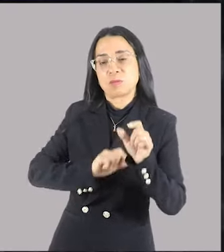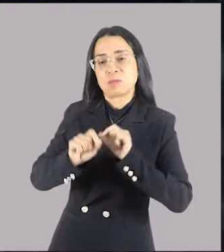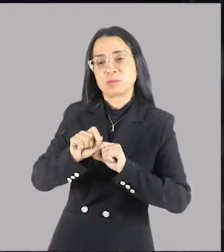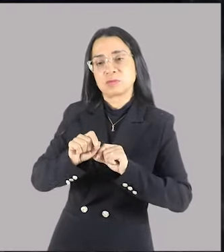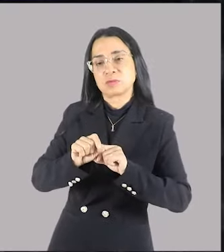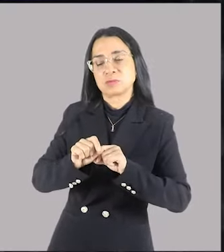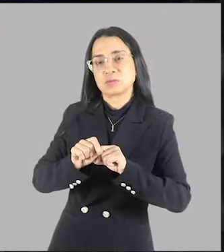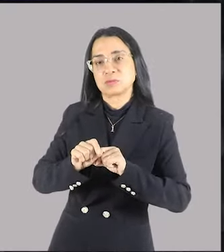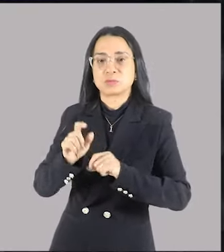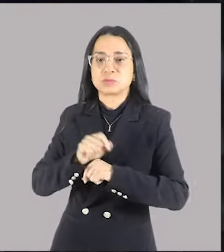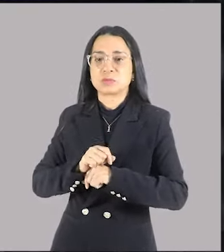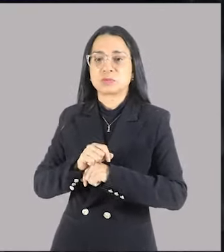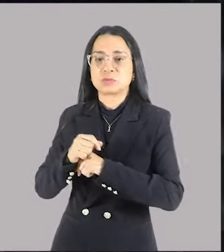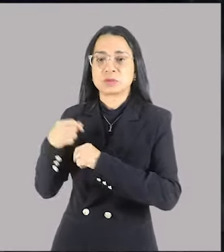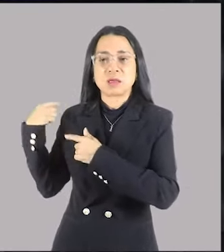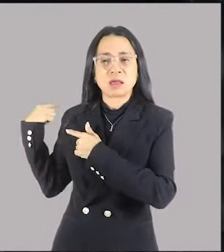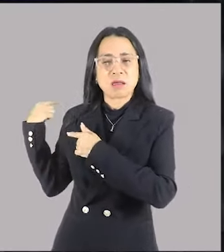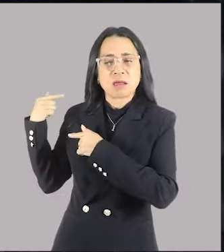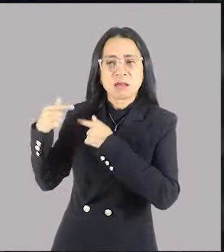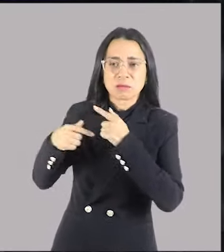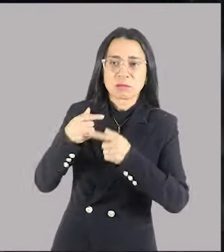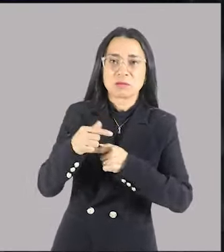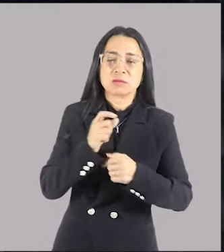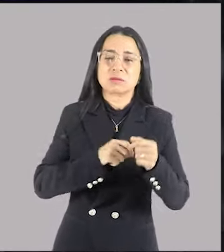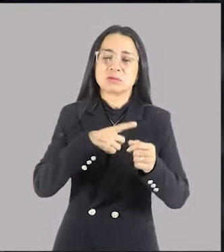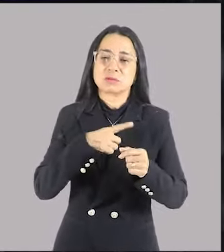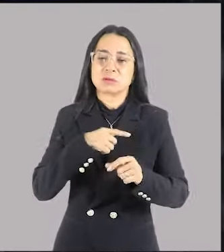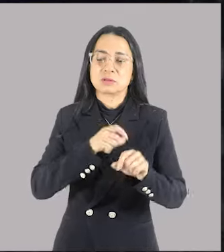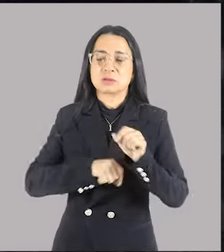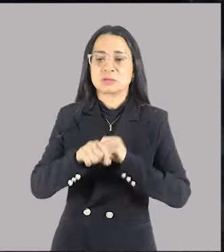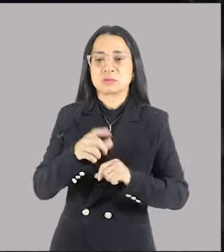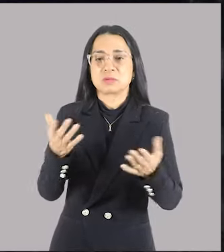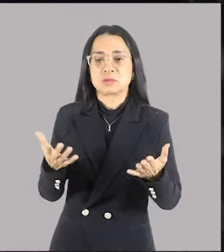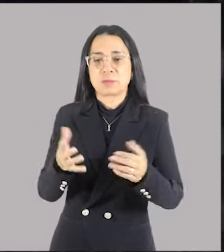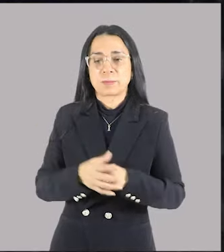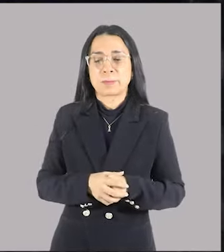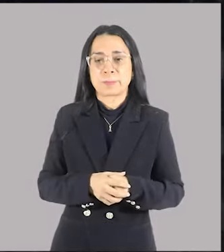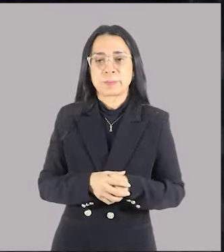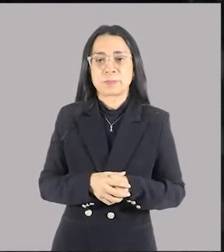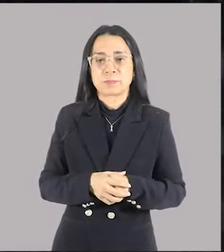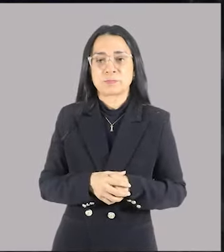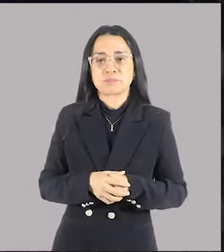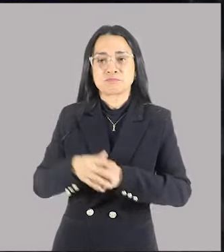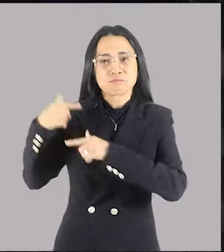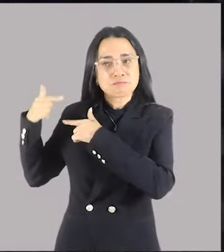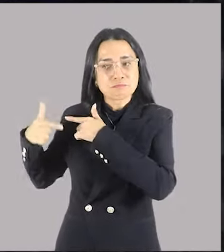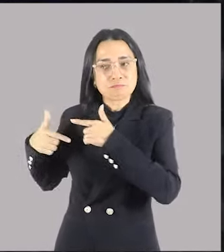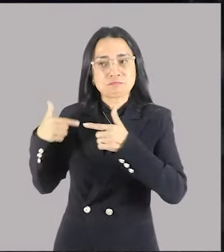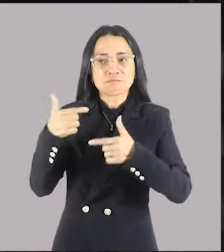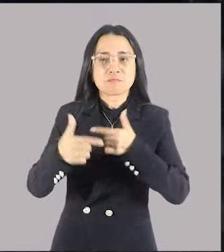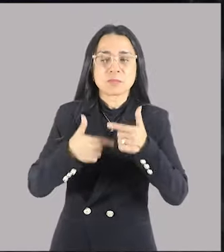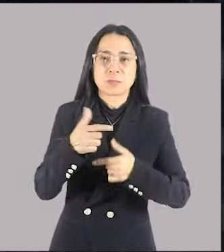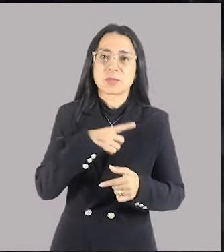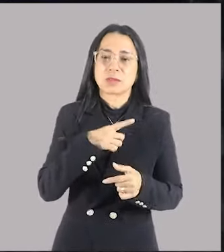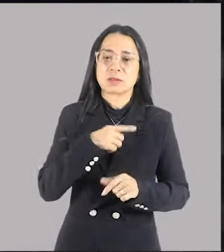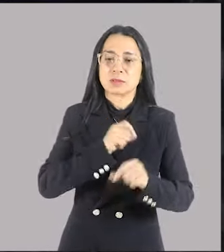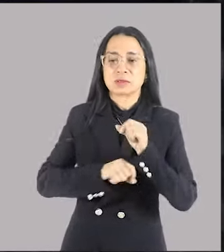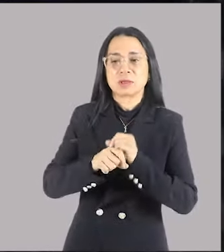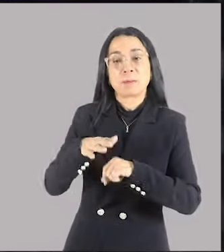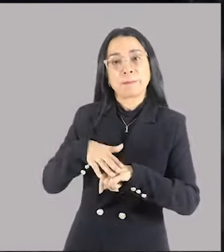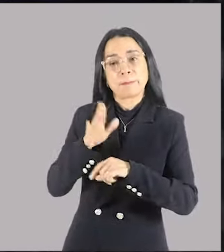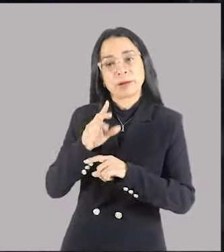chamada vitaliciedade eh Sem dúvida nenhuma uma estabilidade majorada e muito mais que